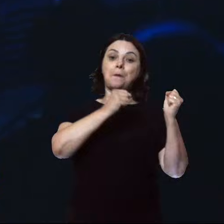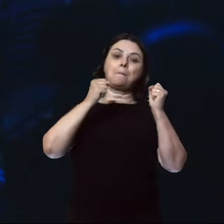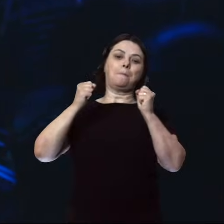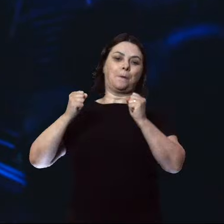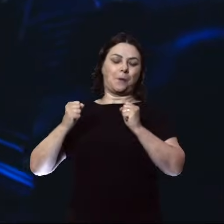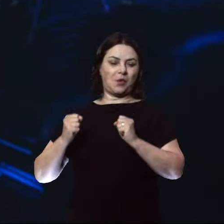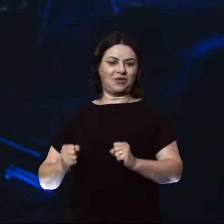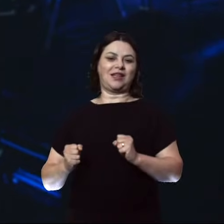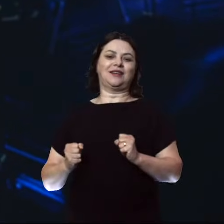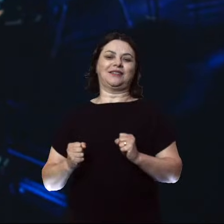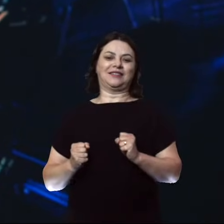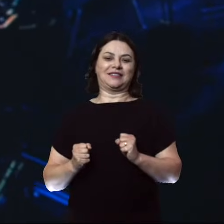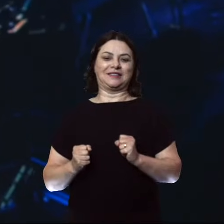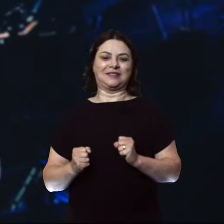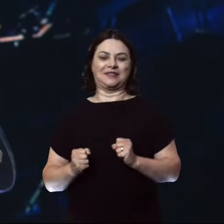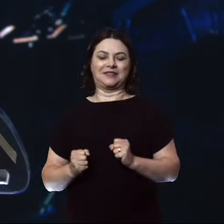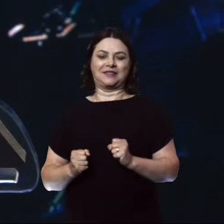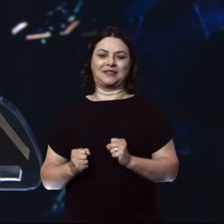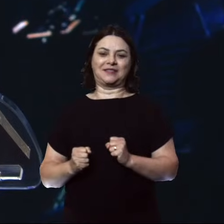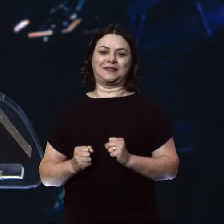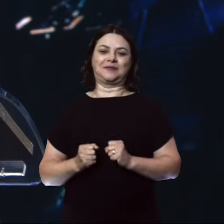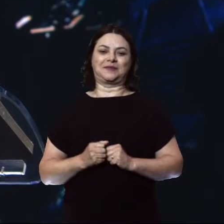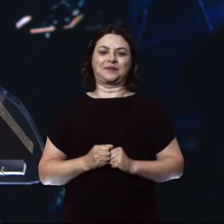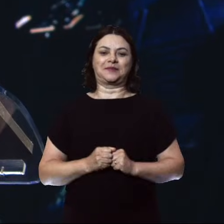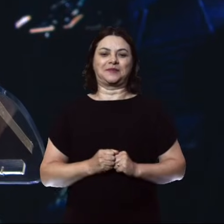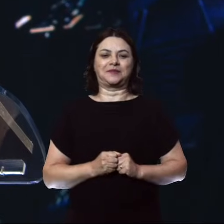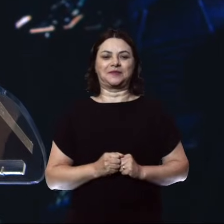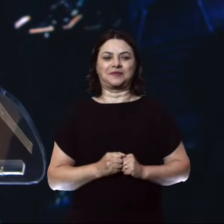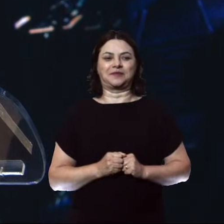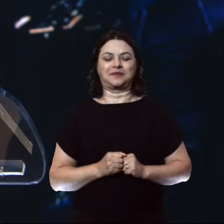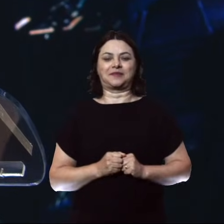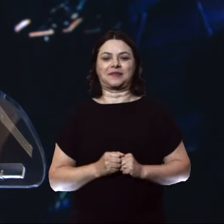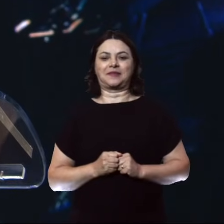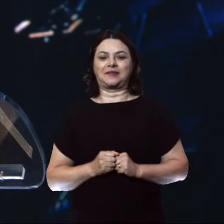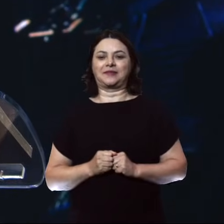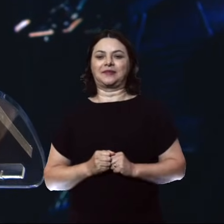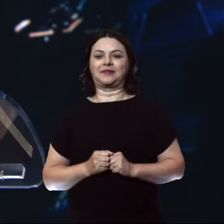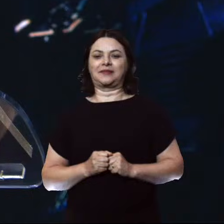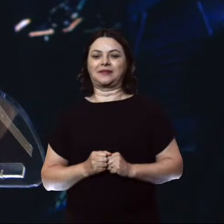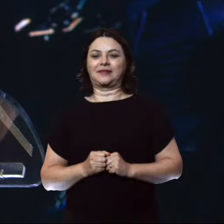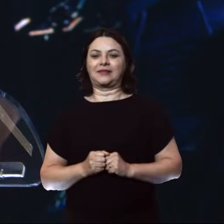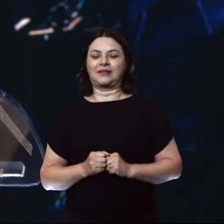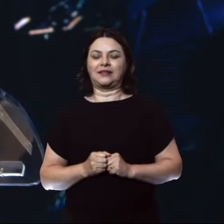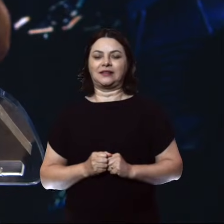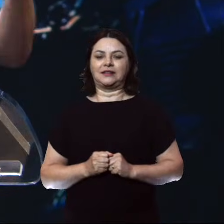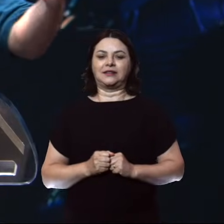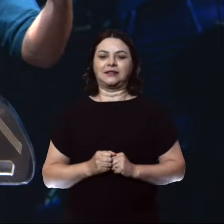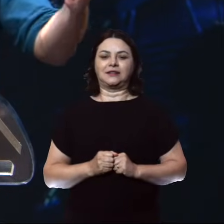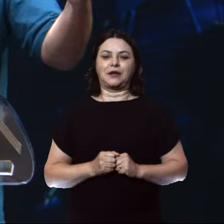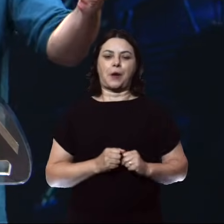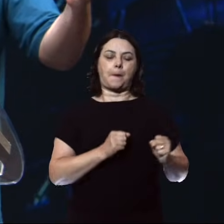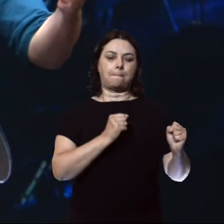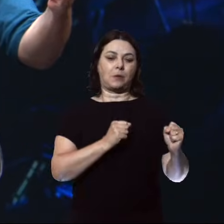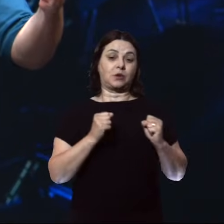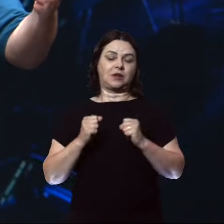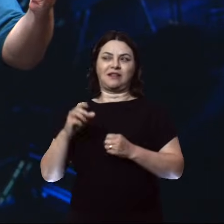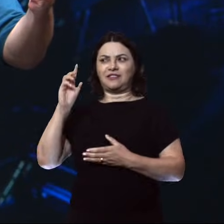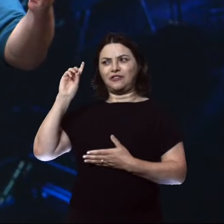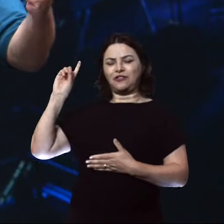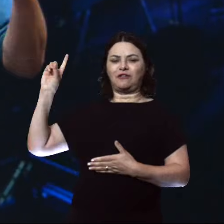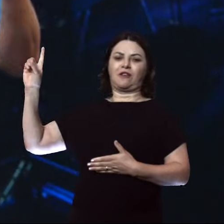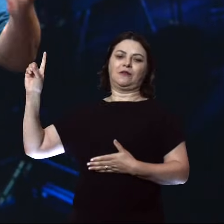está mostrando que é inversamente proporcional covardia espiritual e poder de